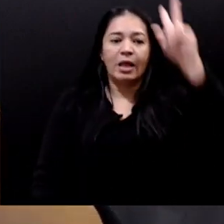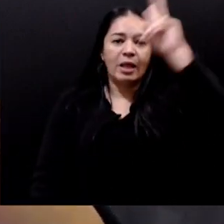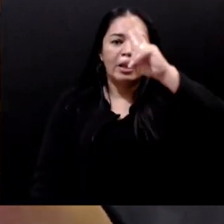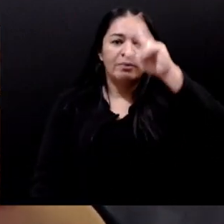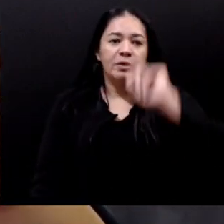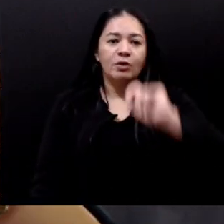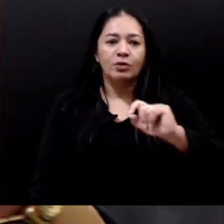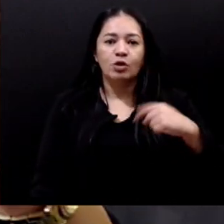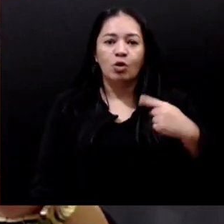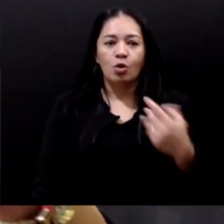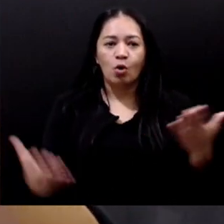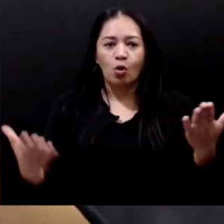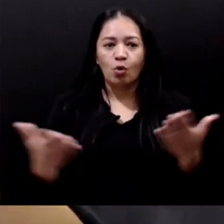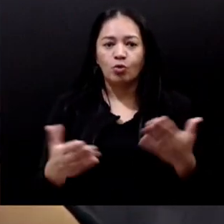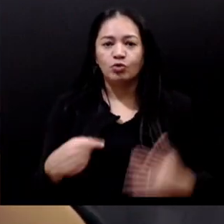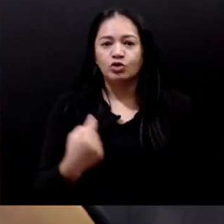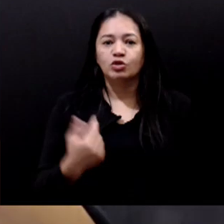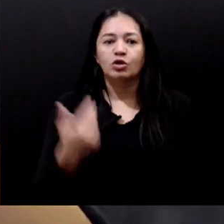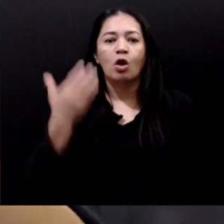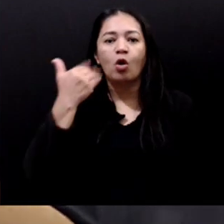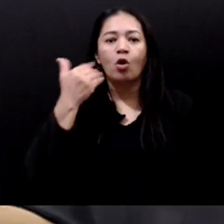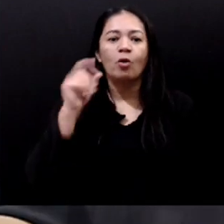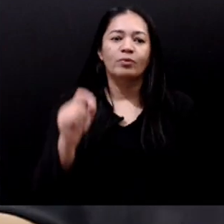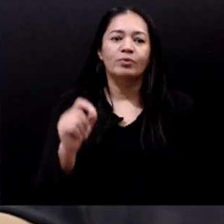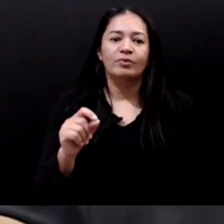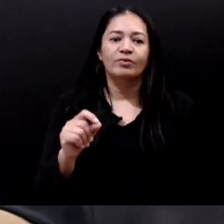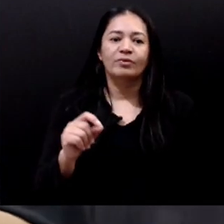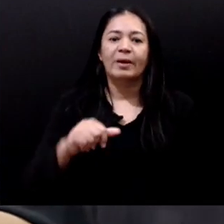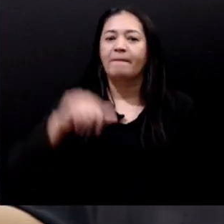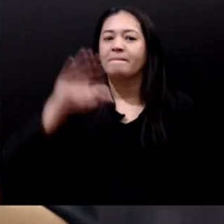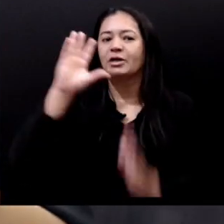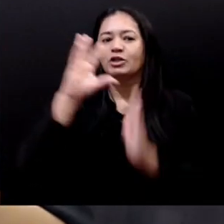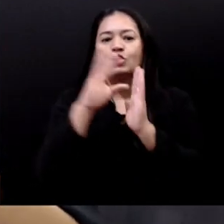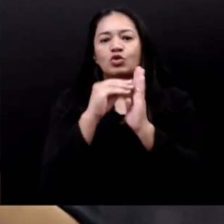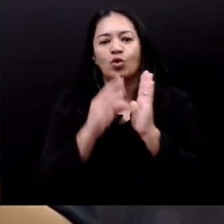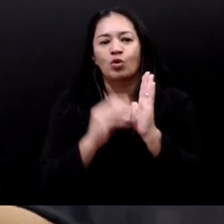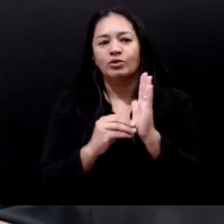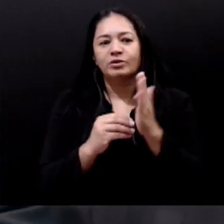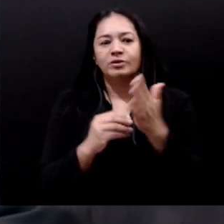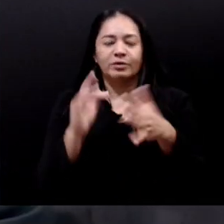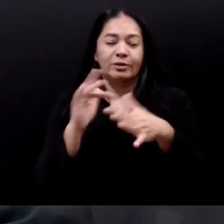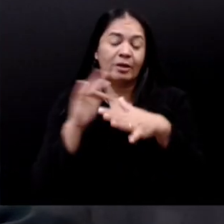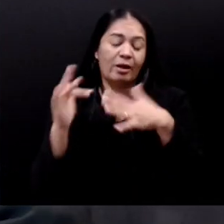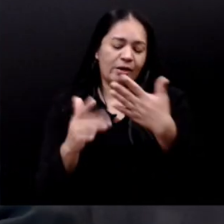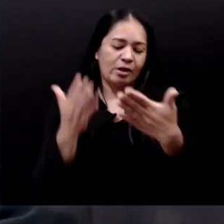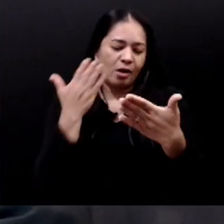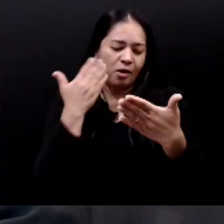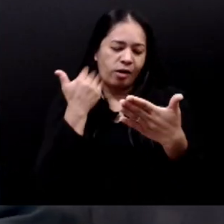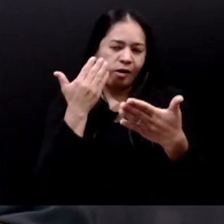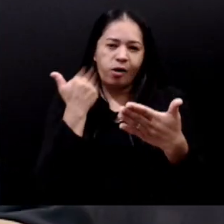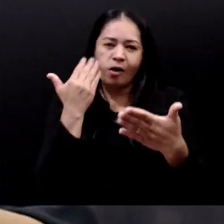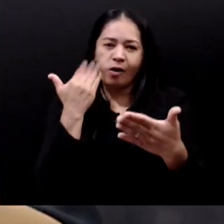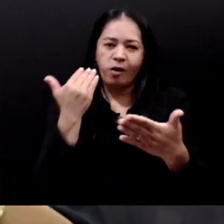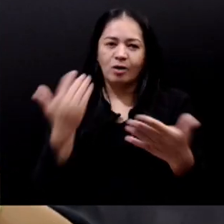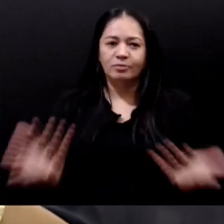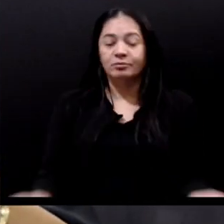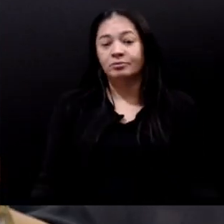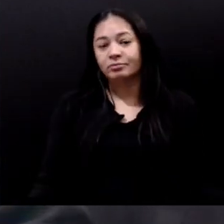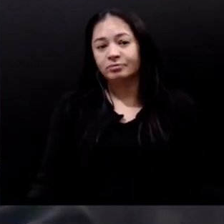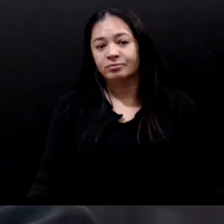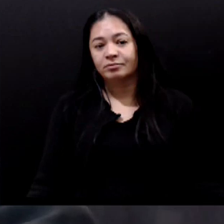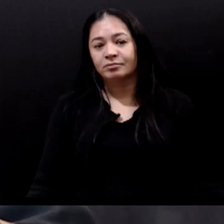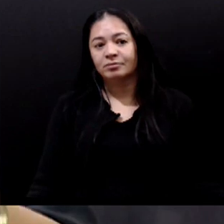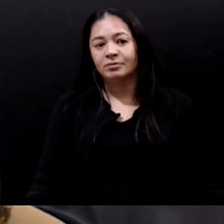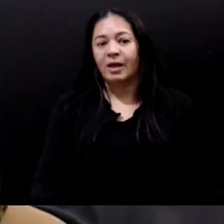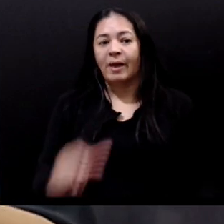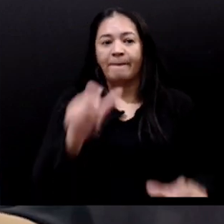consome, que querendo ou não, é mais o conteúdo que vem lá, né, das redes sociais, né? Fato, são pessoas que estão